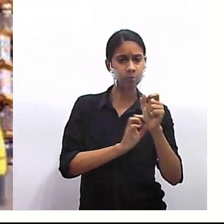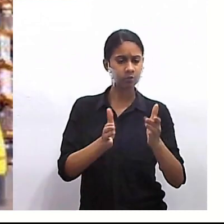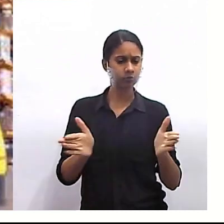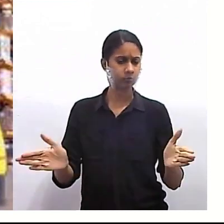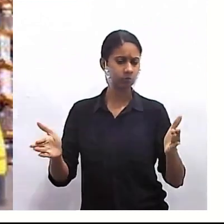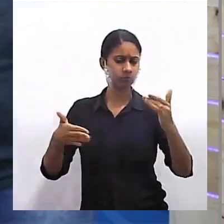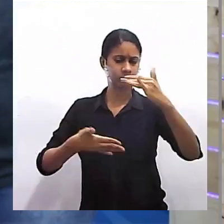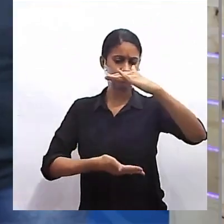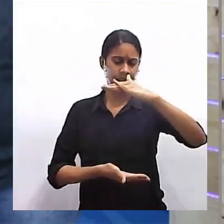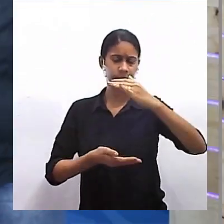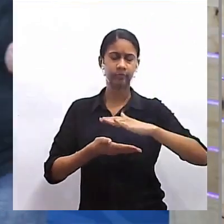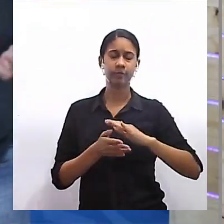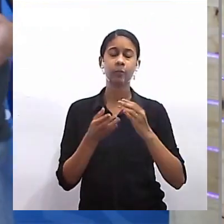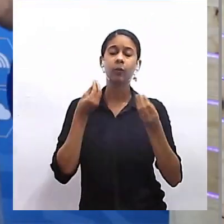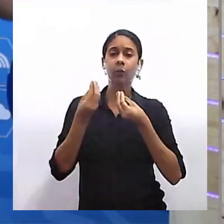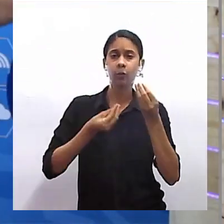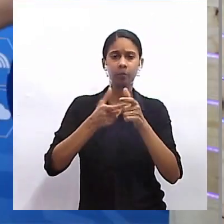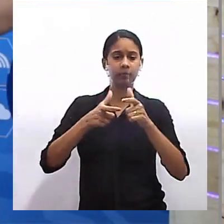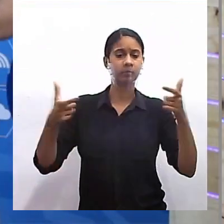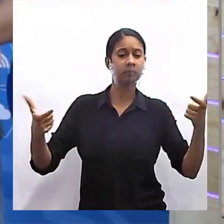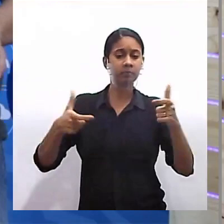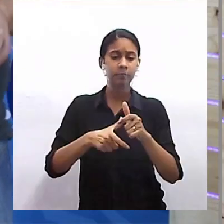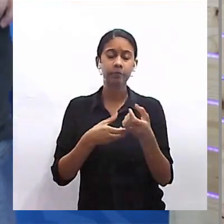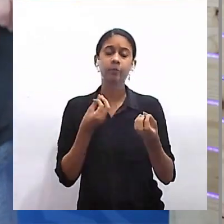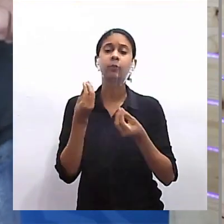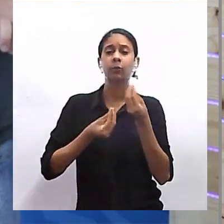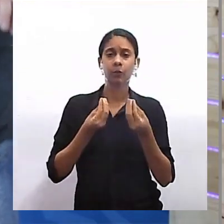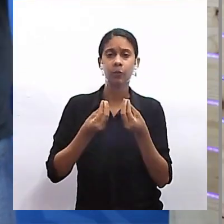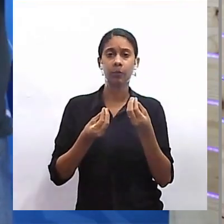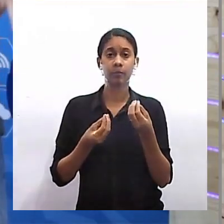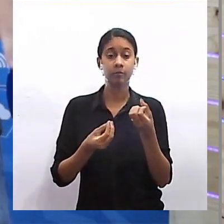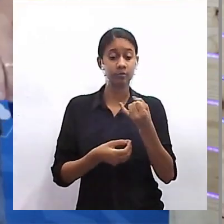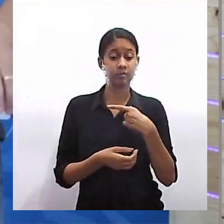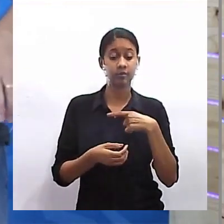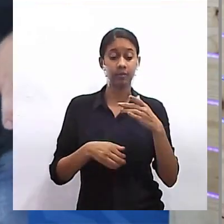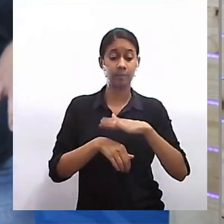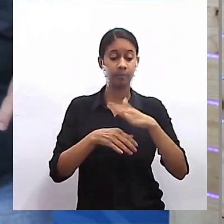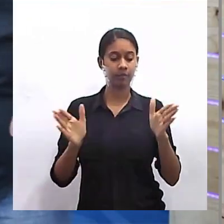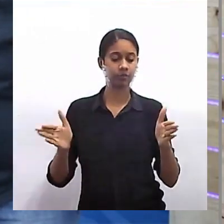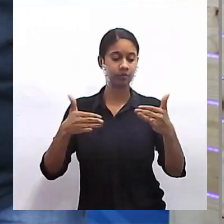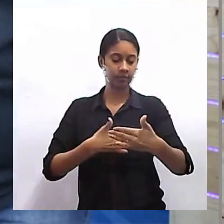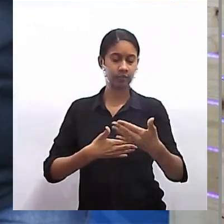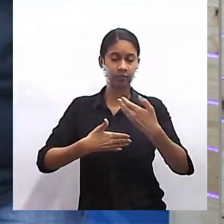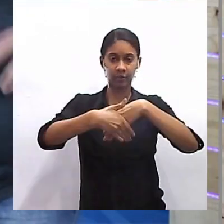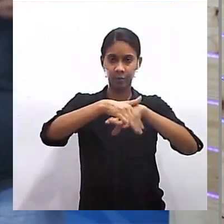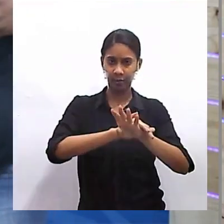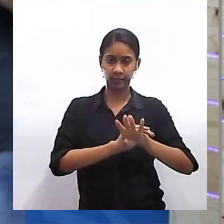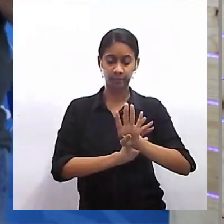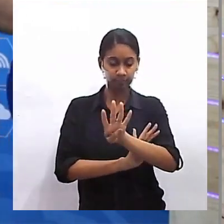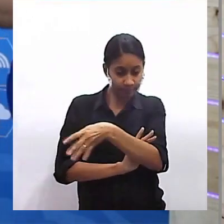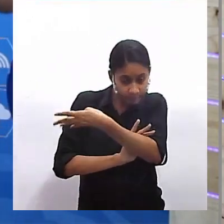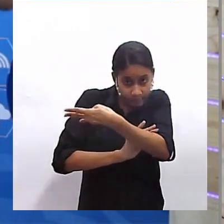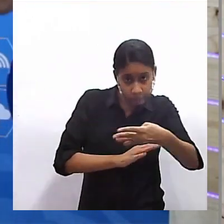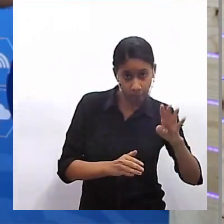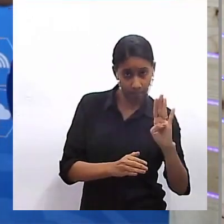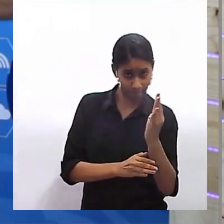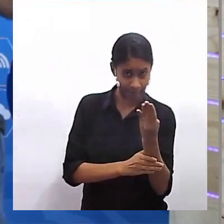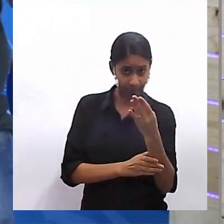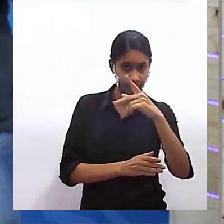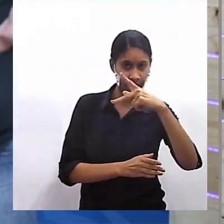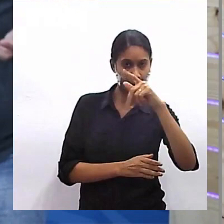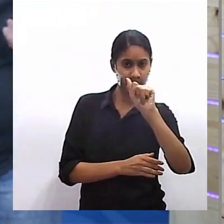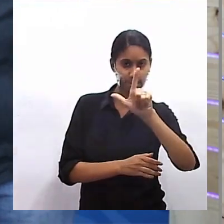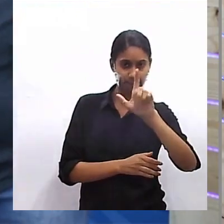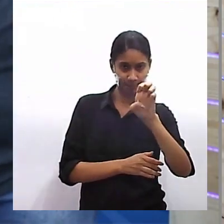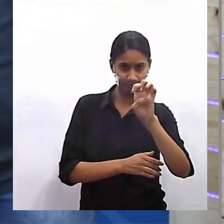unitizar é o seguinte, quanto mais caixas eu pôr em um pallet, a maior quantidade de materiais eu vou conseguir